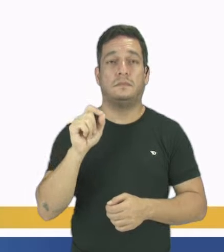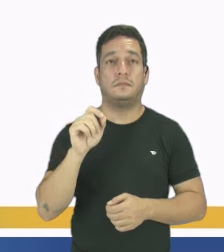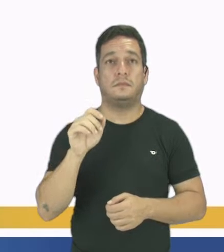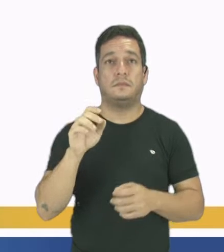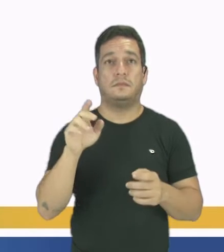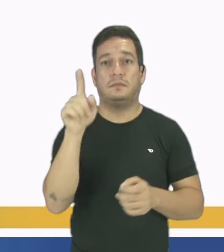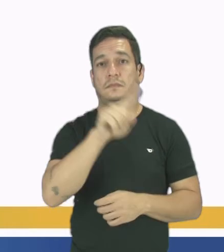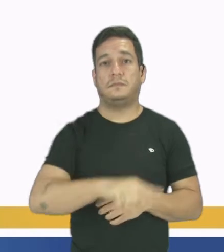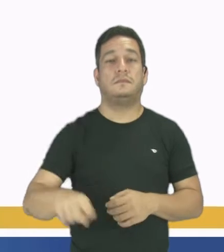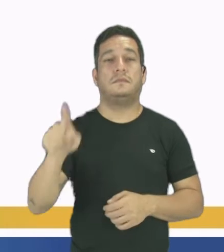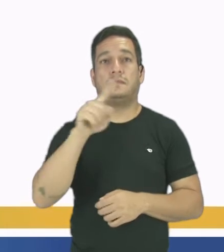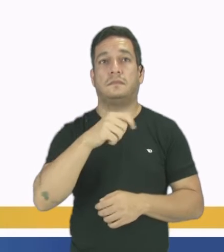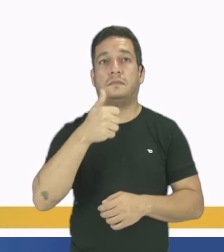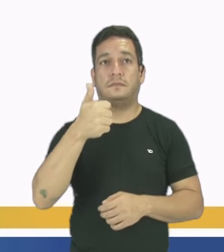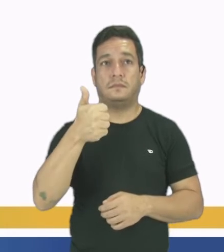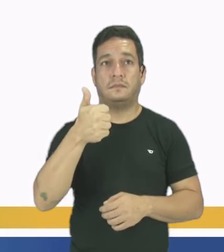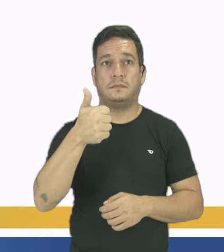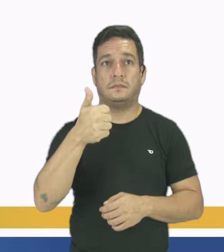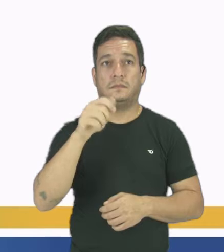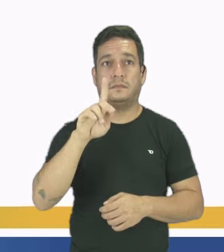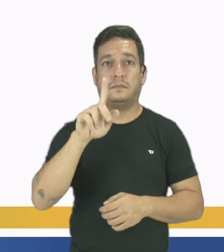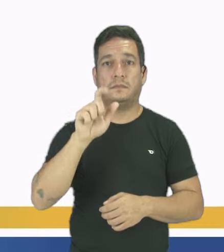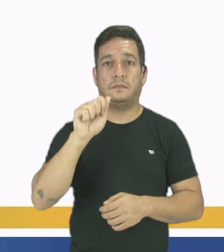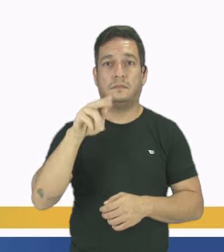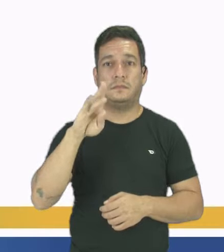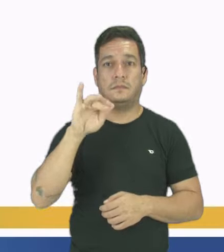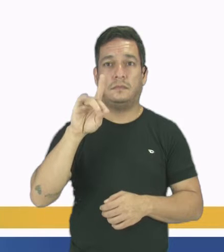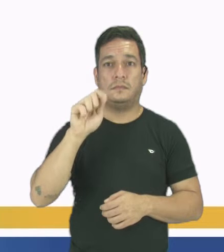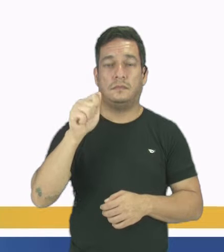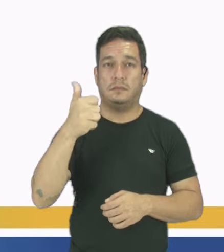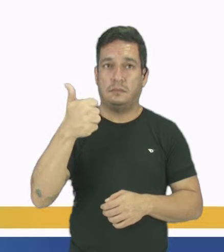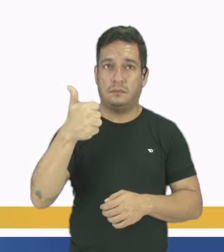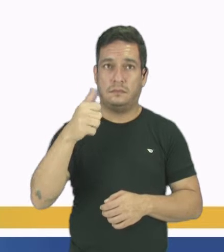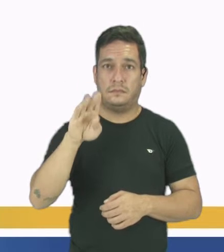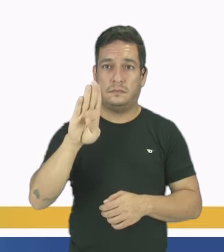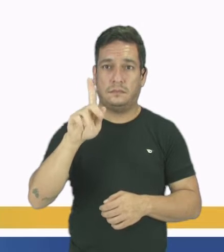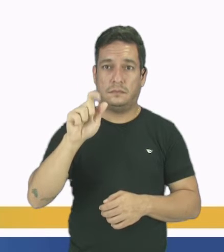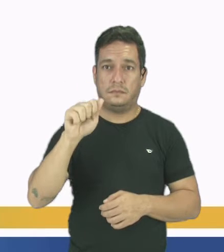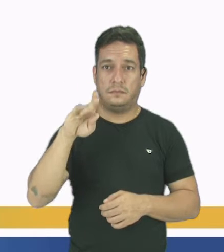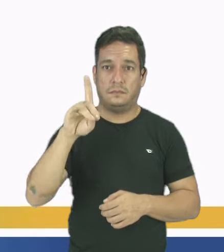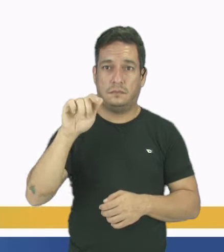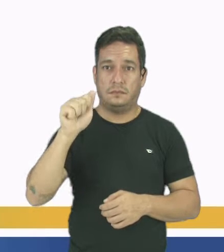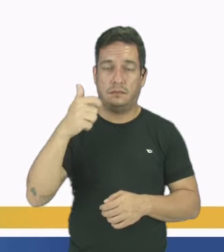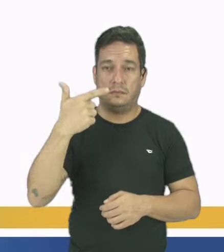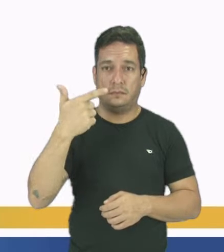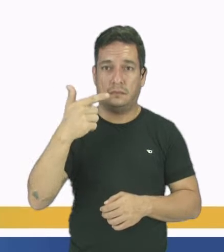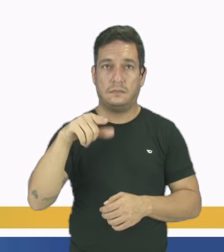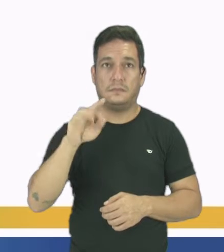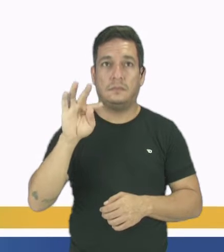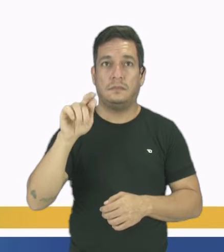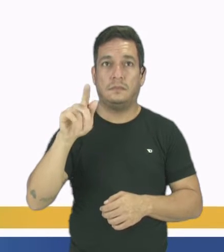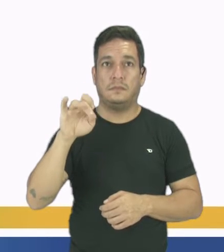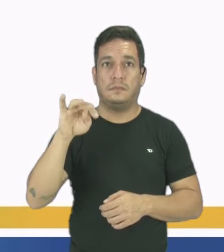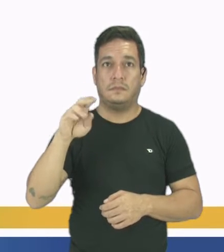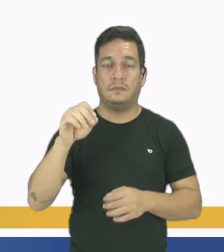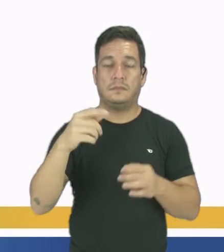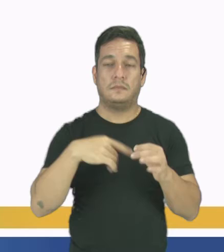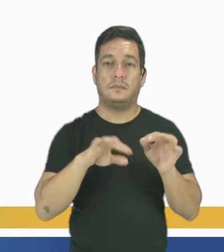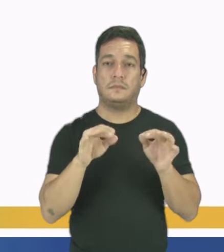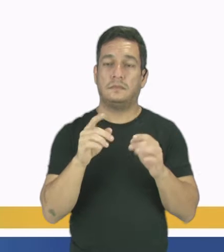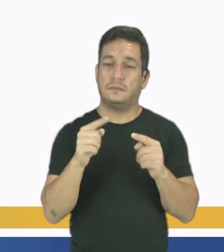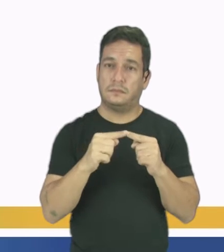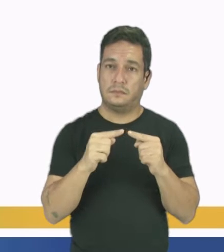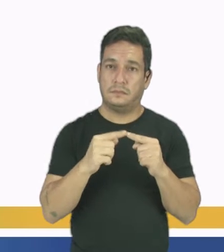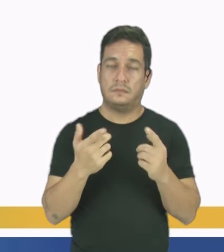minha circunferência 1 de lambda1 e a circunferência lambda2 são tangentes entre